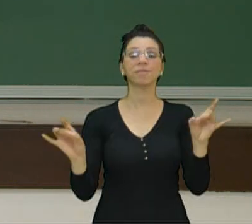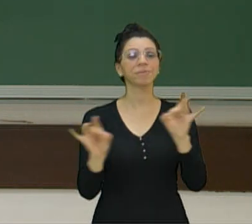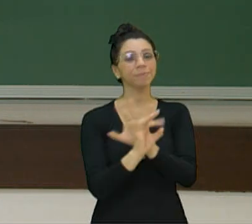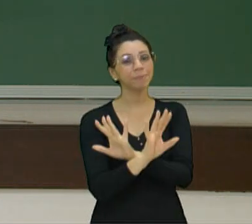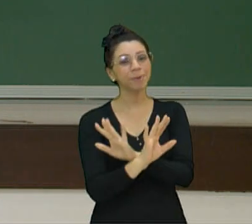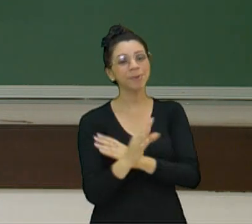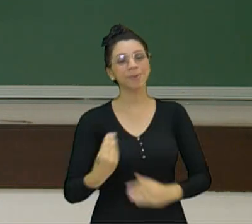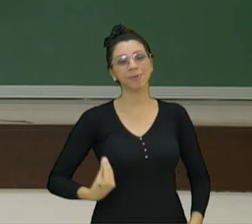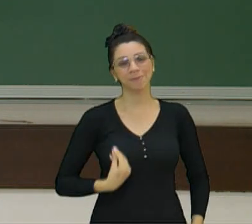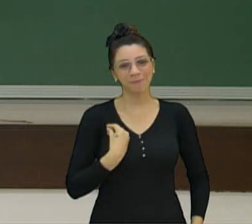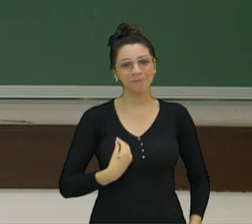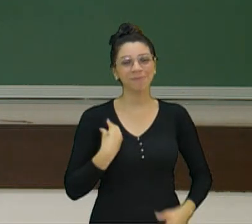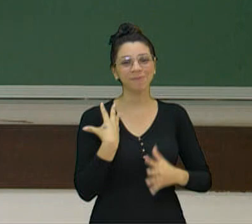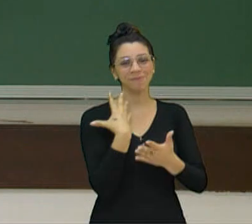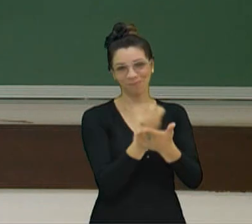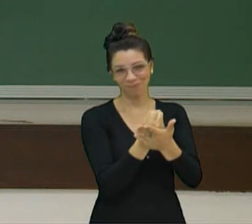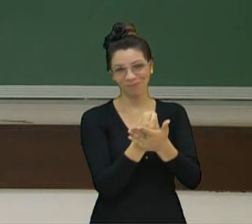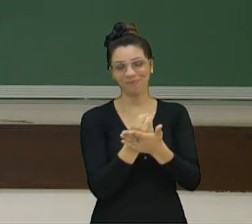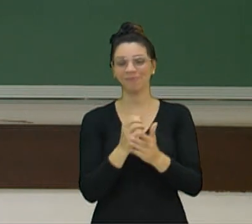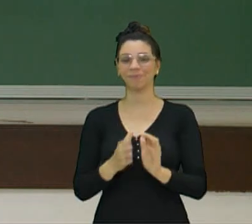sua frequência já estará registrada.